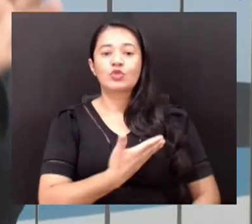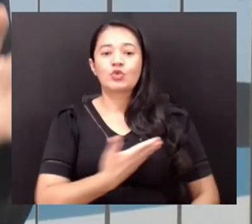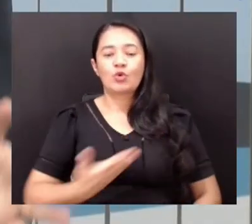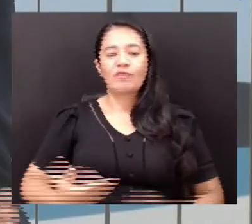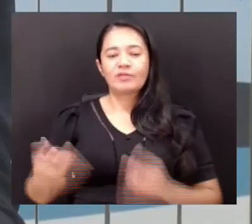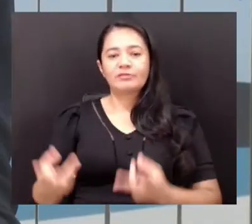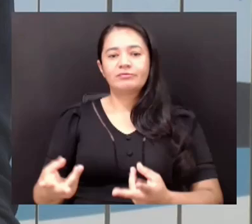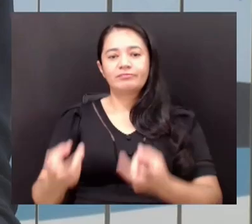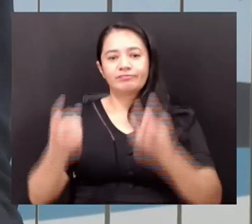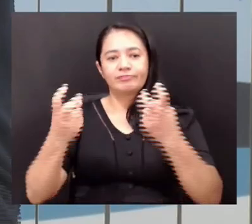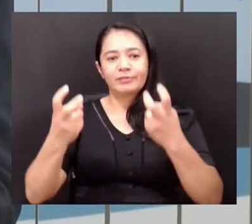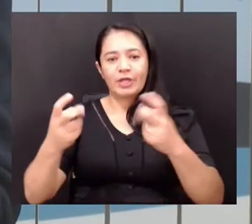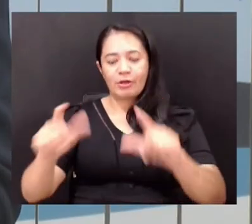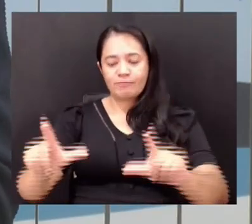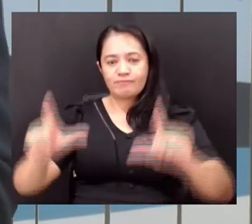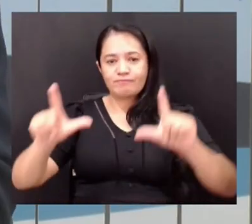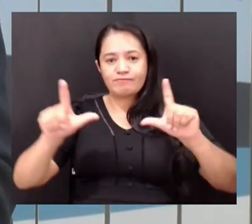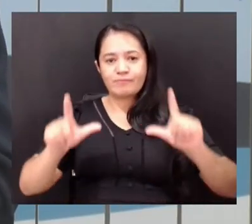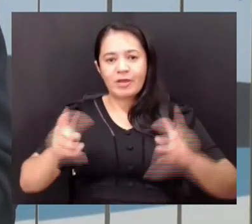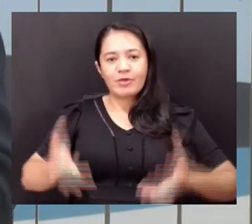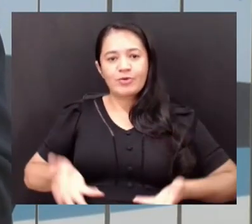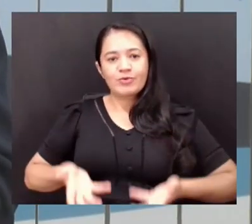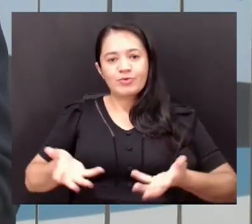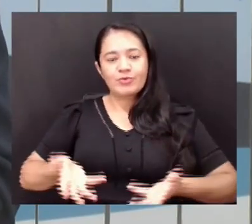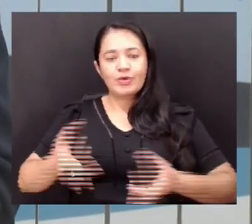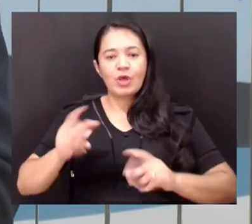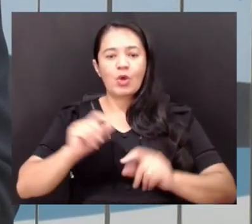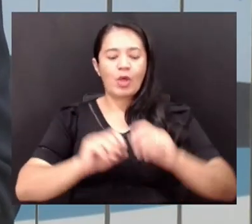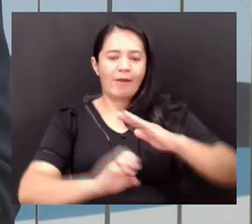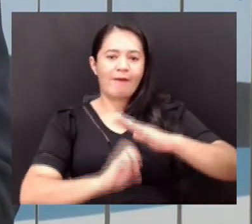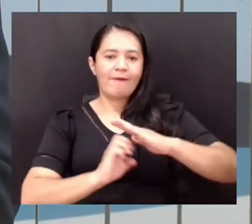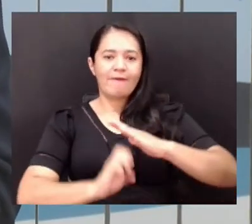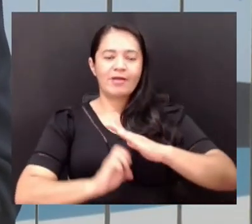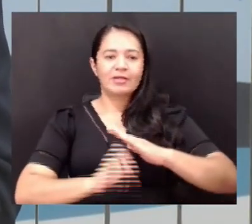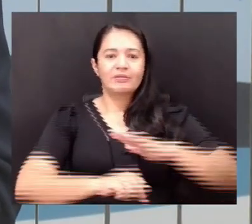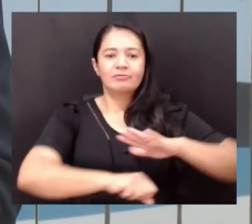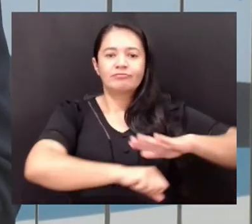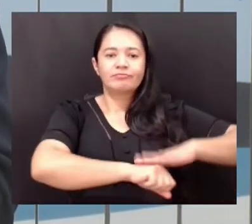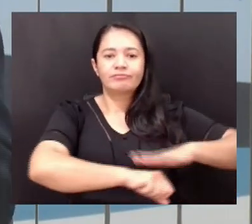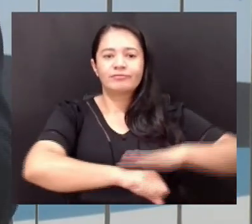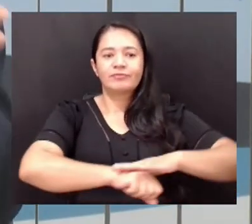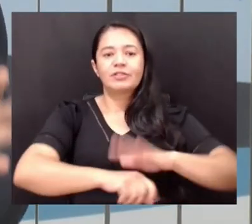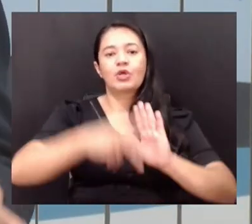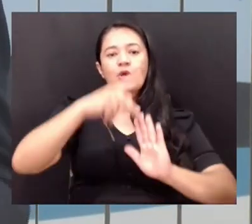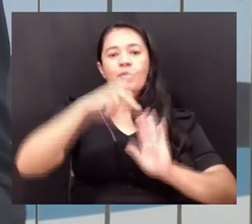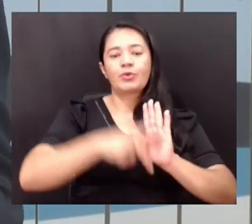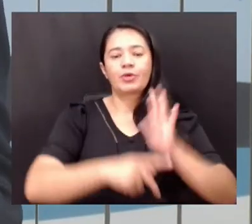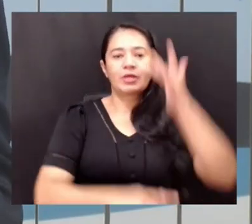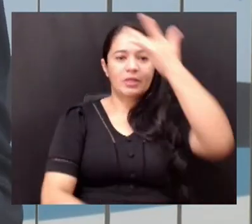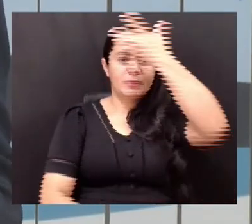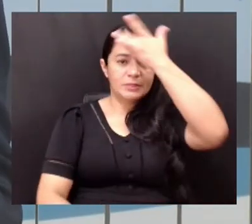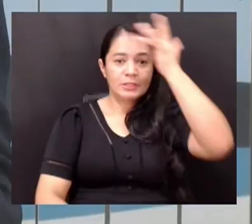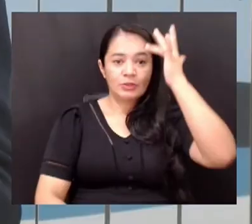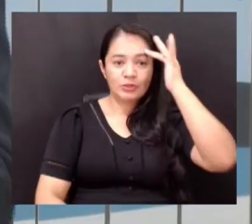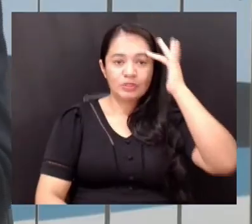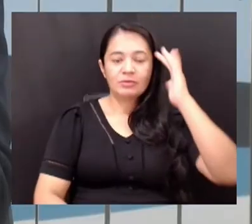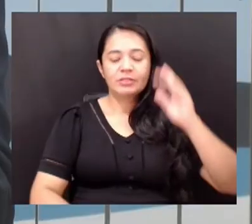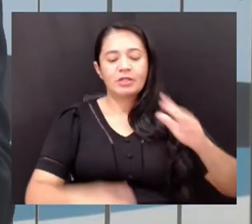e incentivar as empresas que fazem programa de saúde mental aos seus